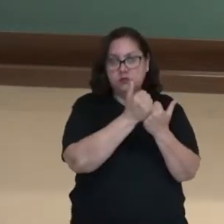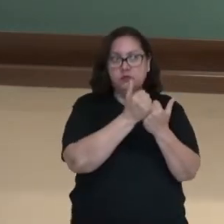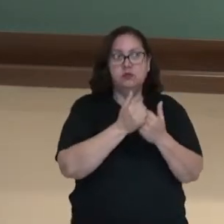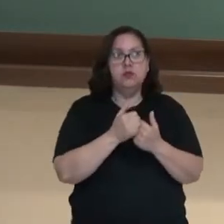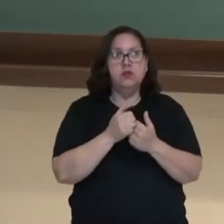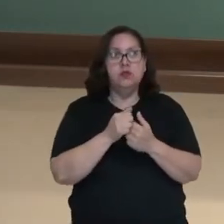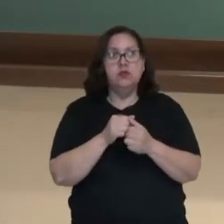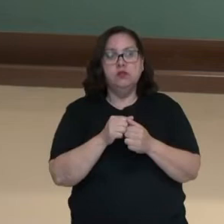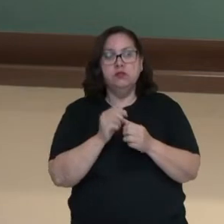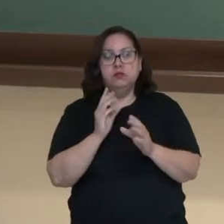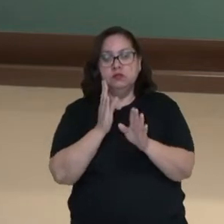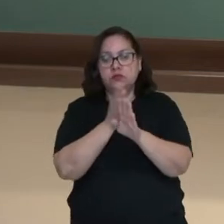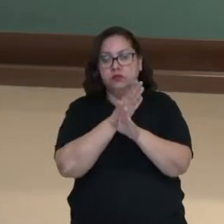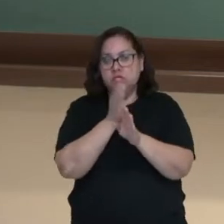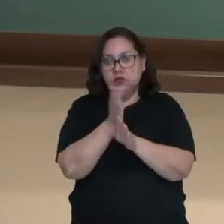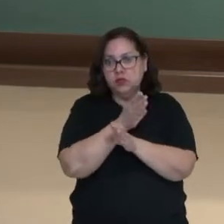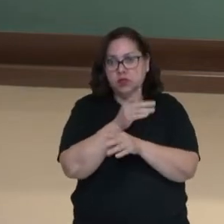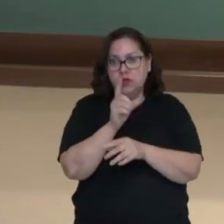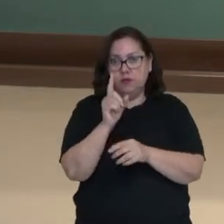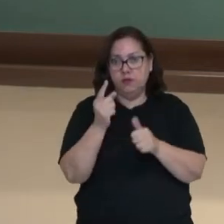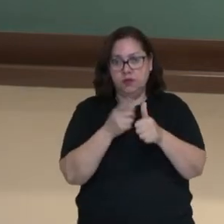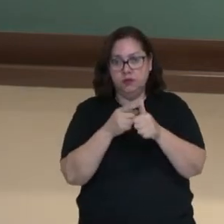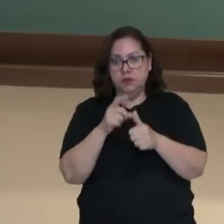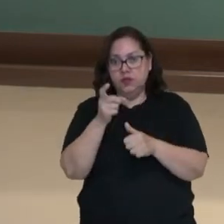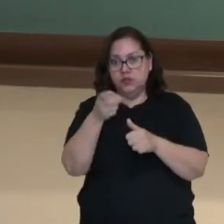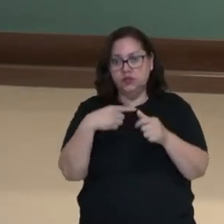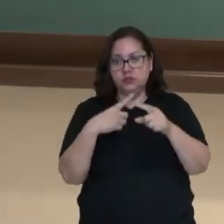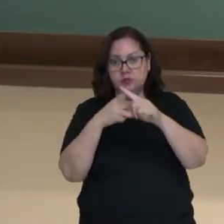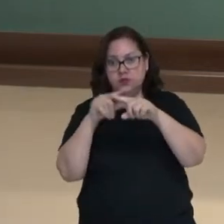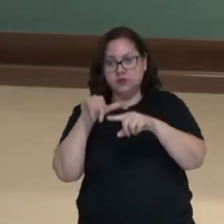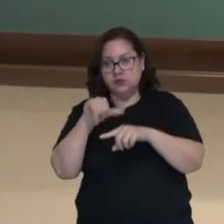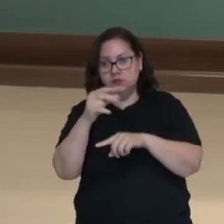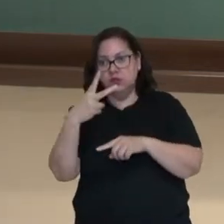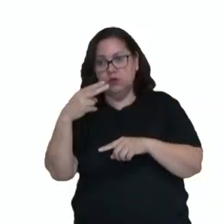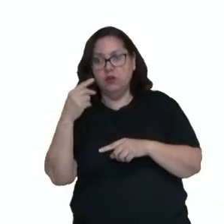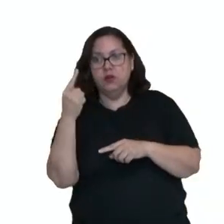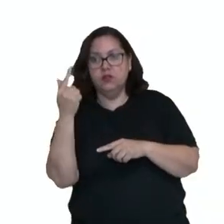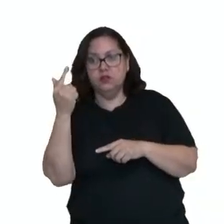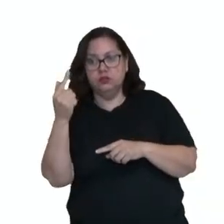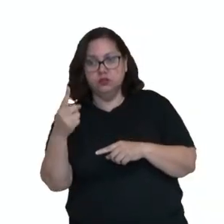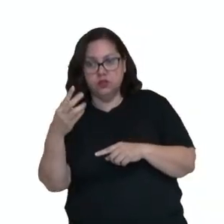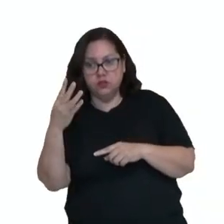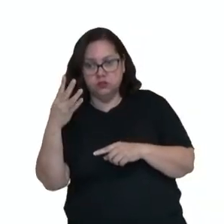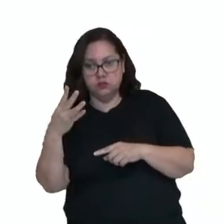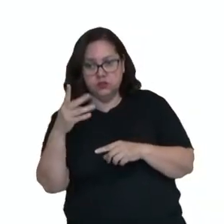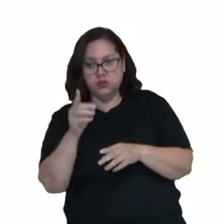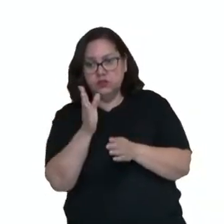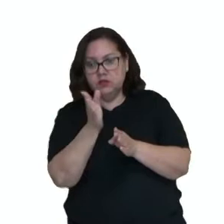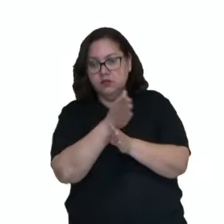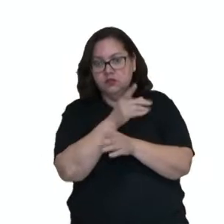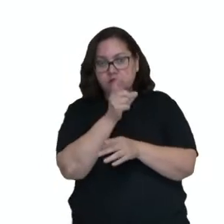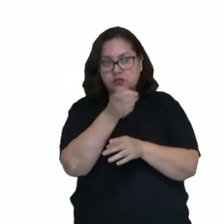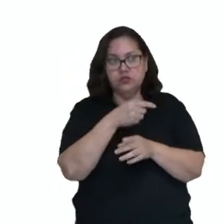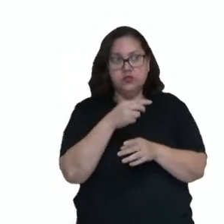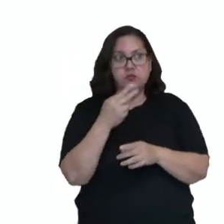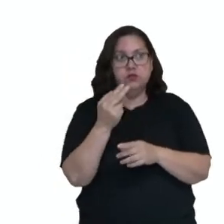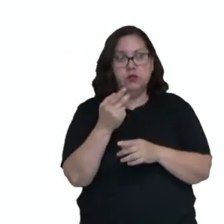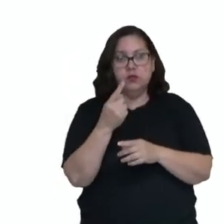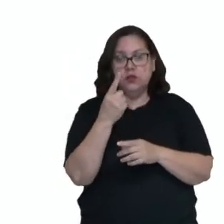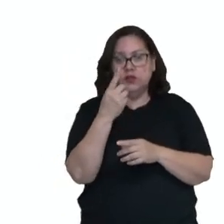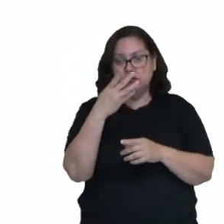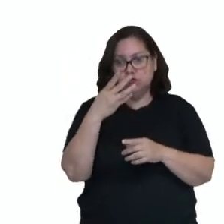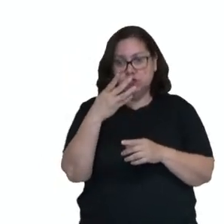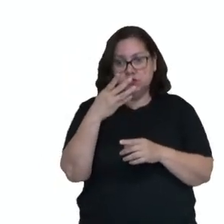substituição, eu vou isolar a primeira incógnita, x mais y igual a 14, vou isolar o x. X vai ficar